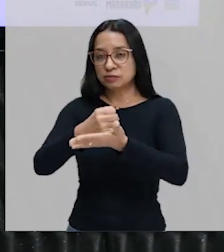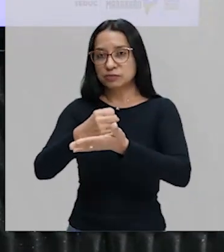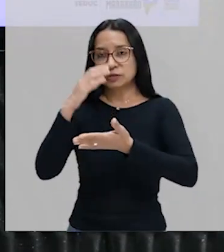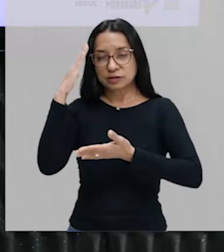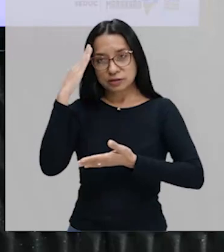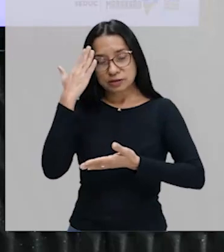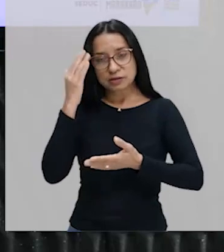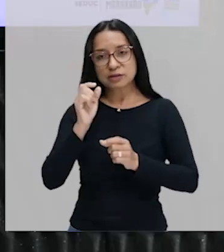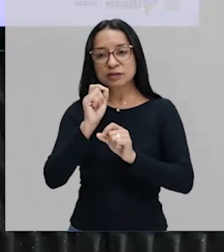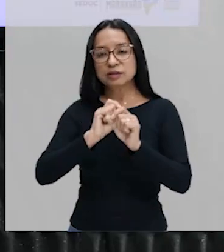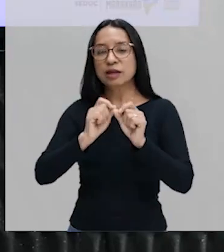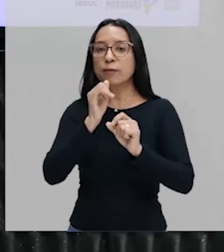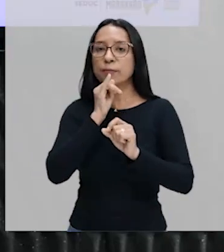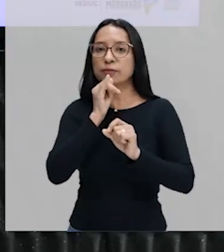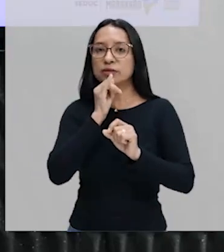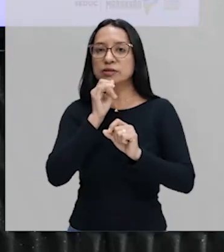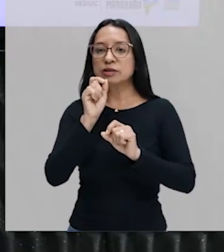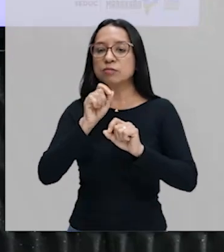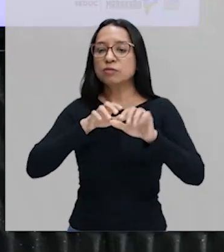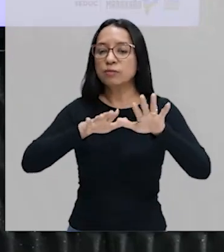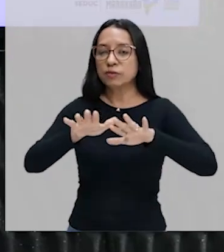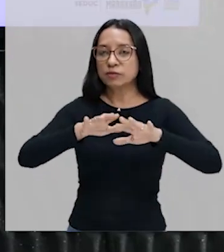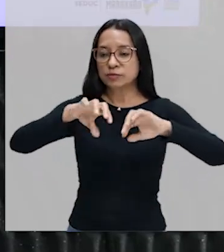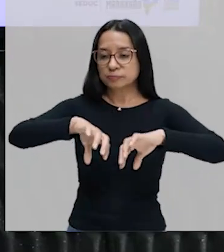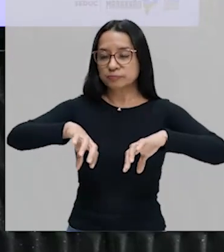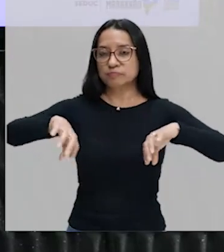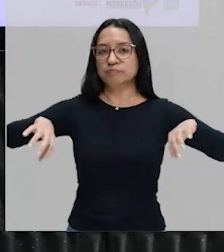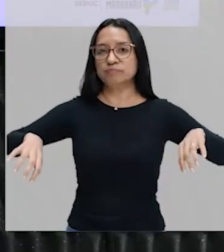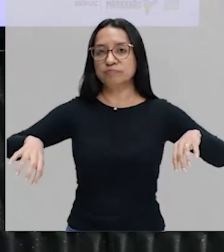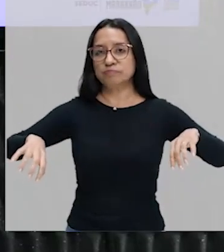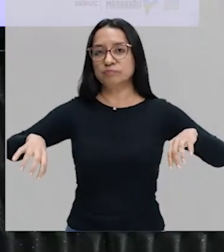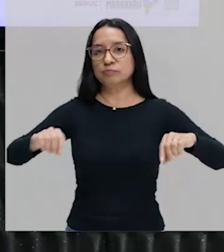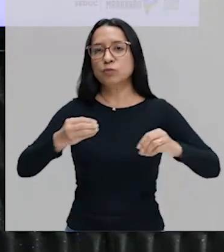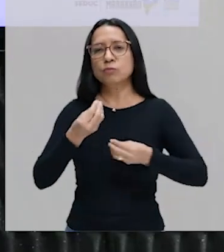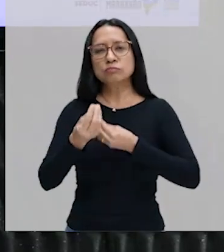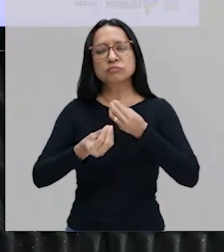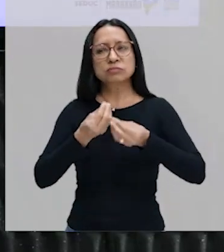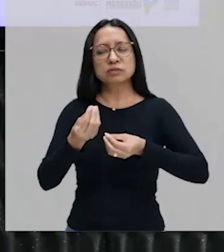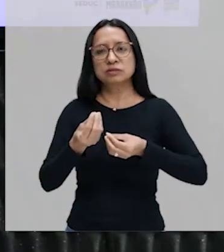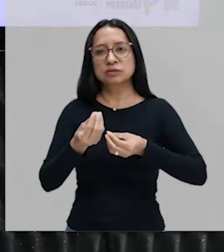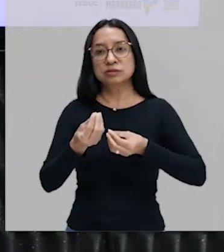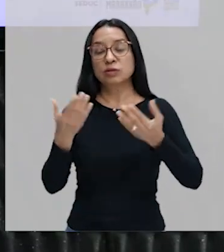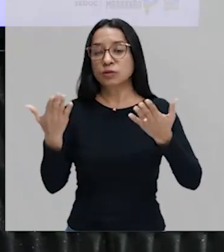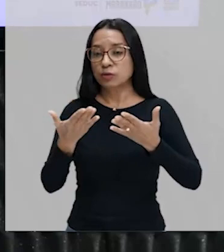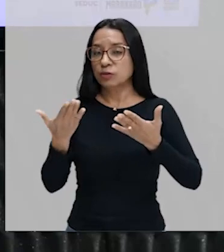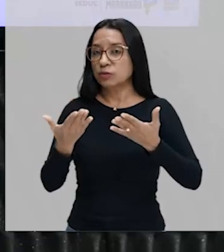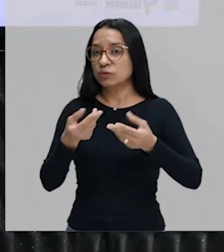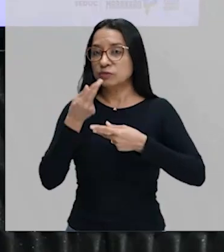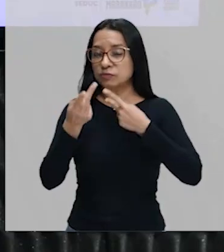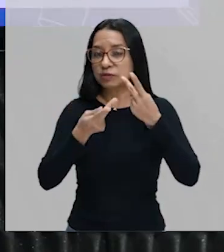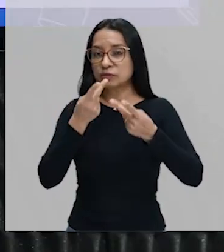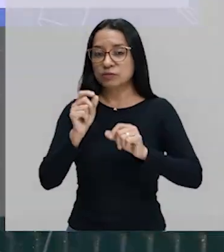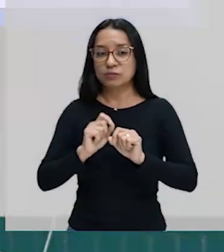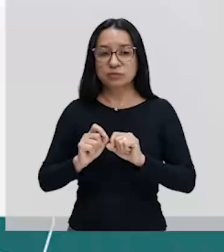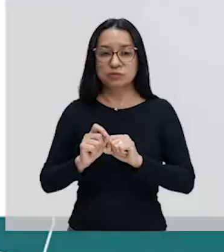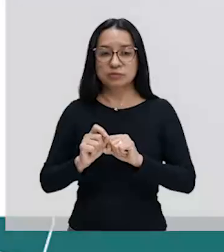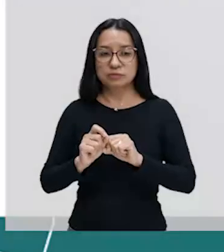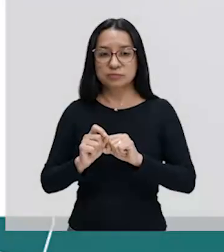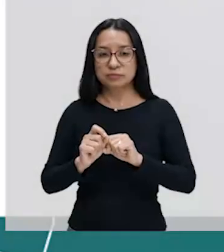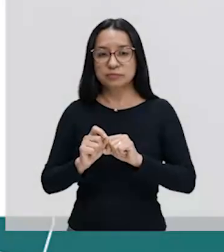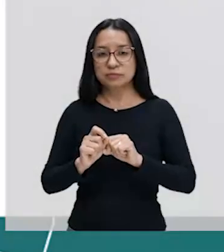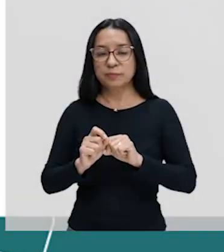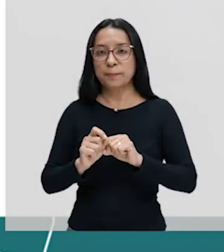entender por exemplo, movimentos separatistas. Como assim, Marcos? É que nós vamos falar hoje. Nós vamos falar, galera,